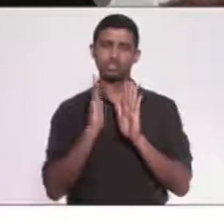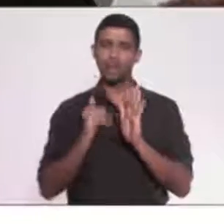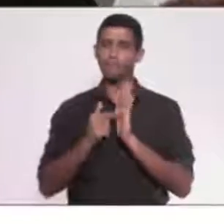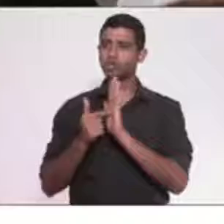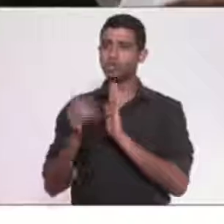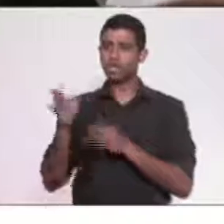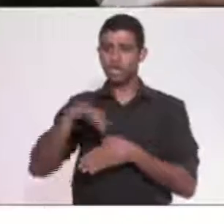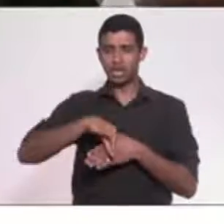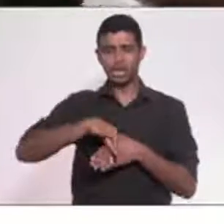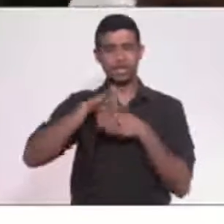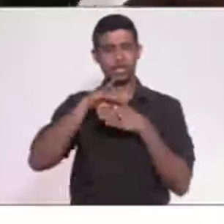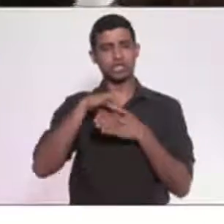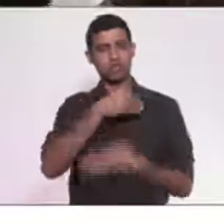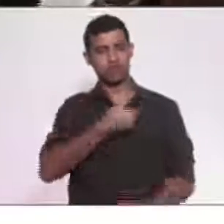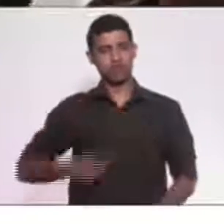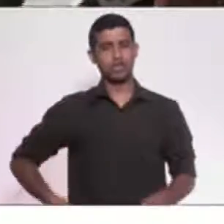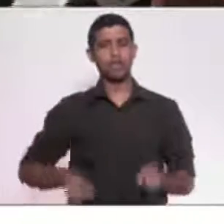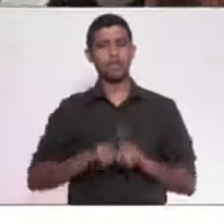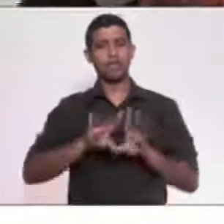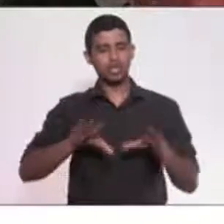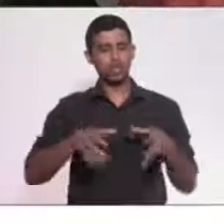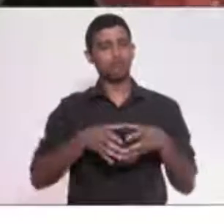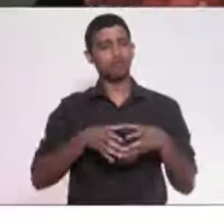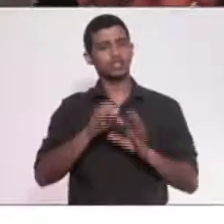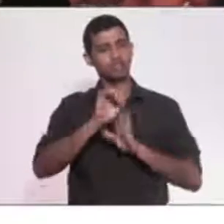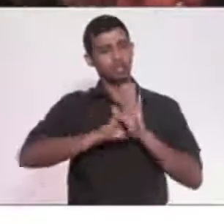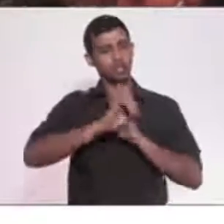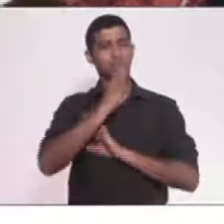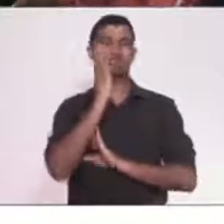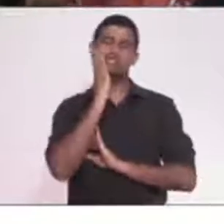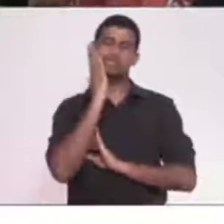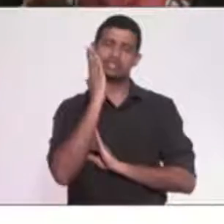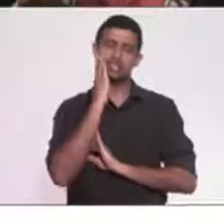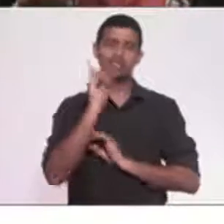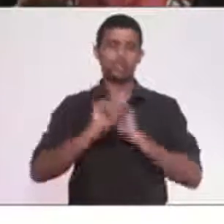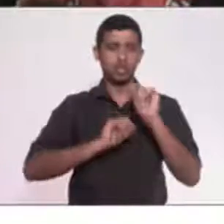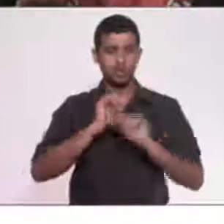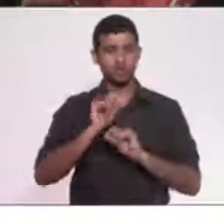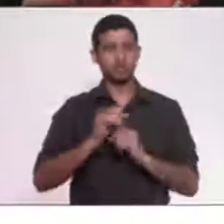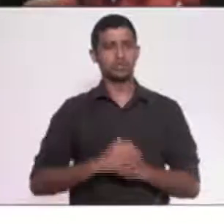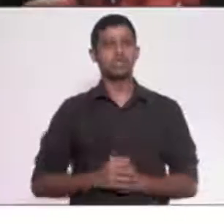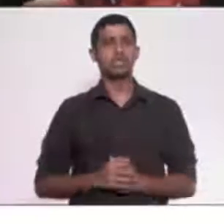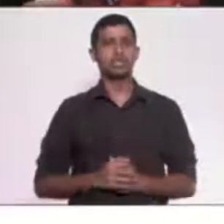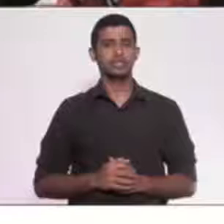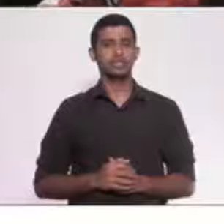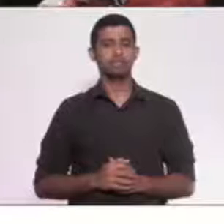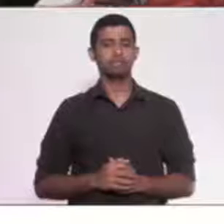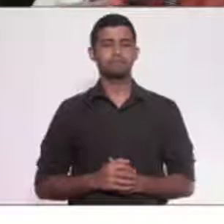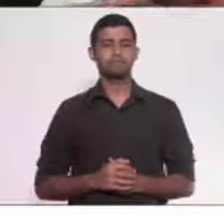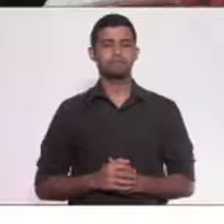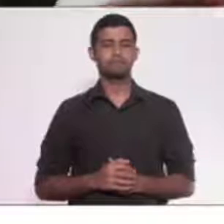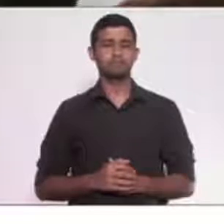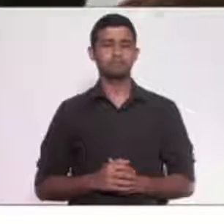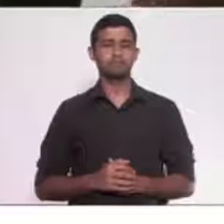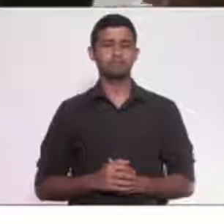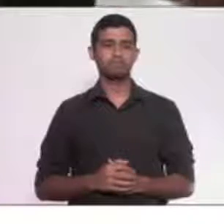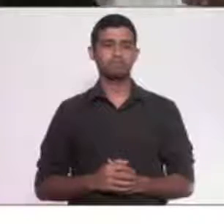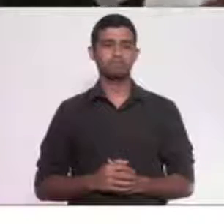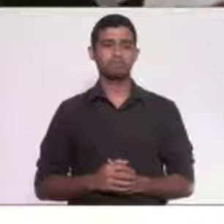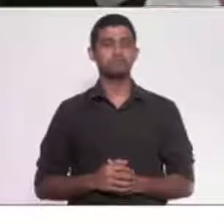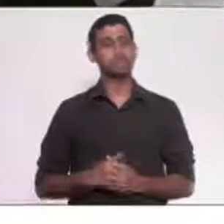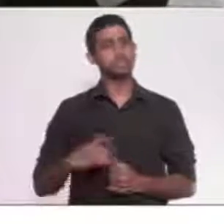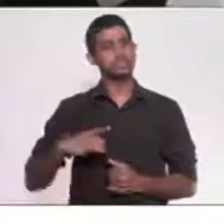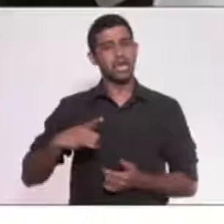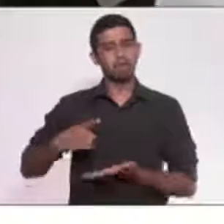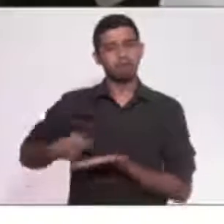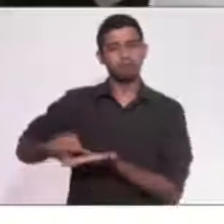apresentei isso na Comissão de Orçamento, diretamente ao governo. E eu sei que está em trânsito o acerto do